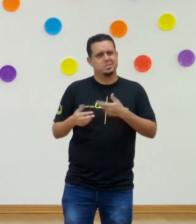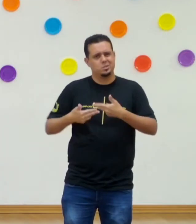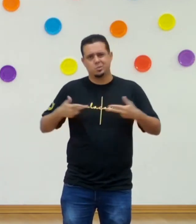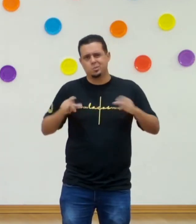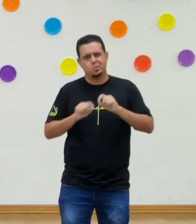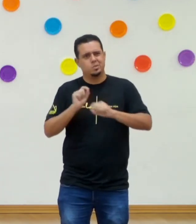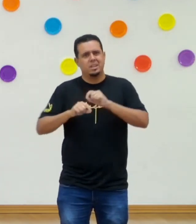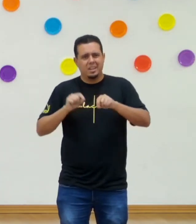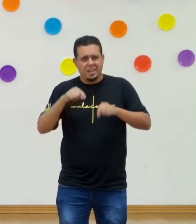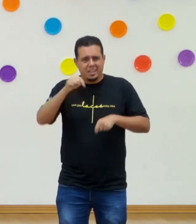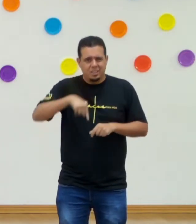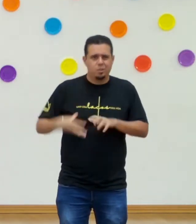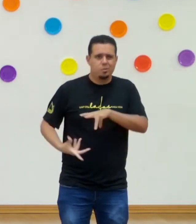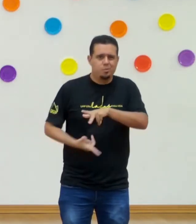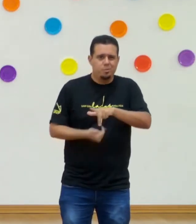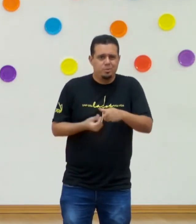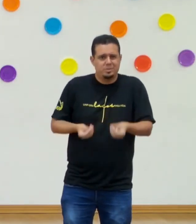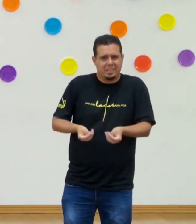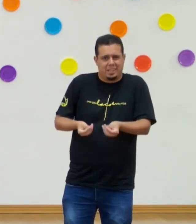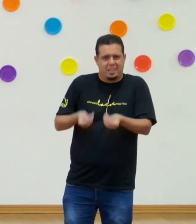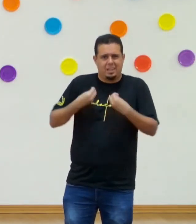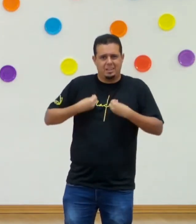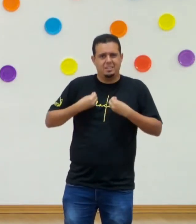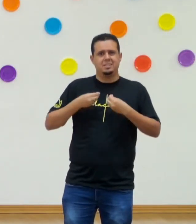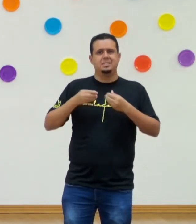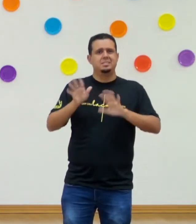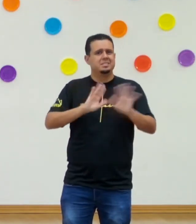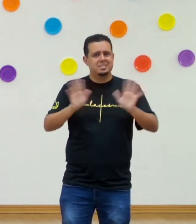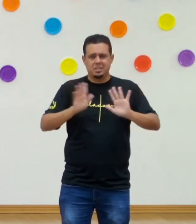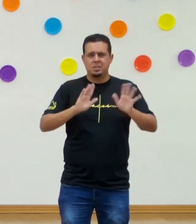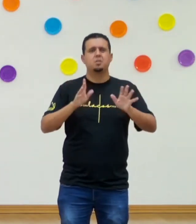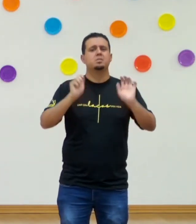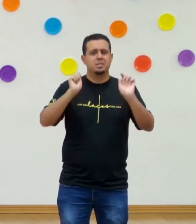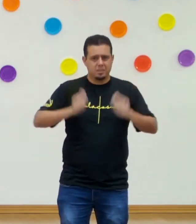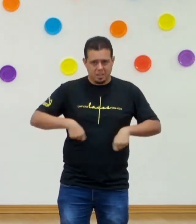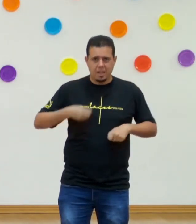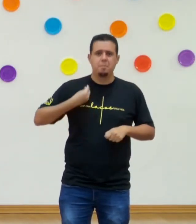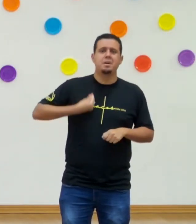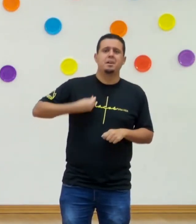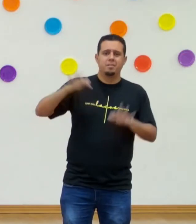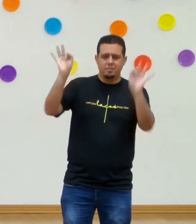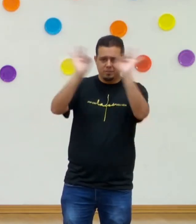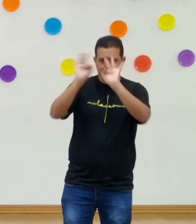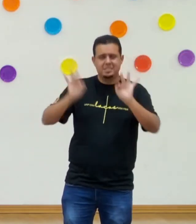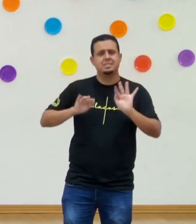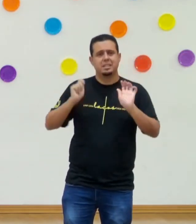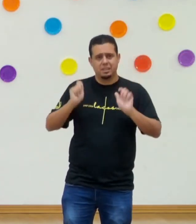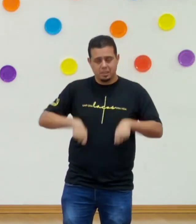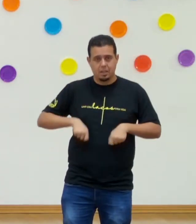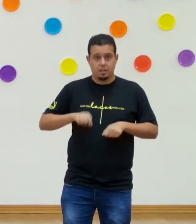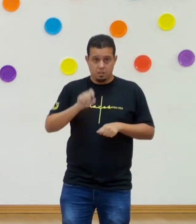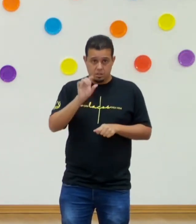nos oferecer para sermos plenamente felizes. Não é tipo